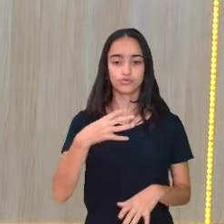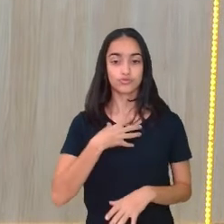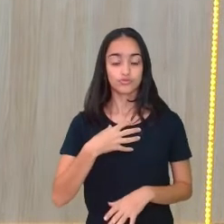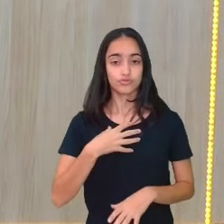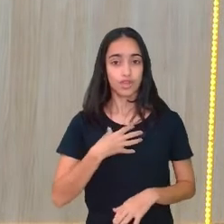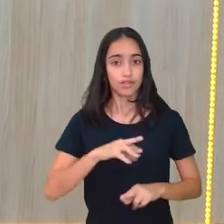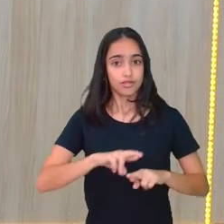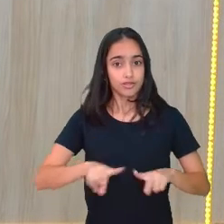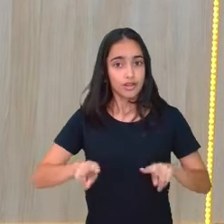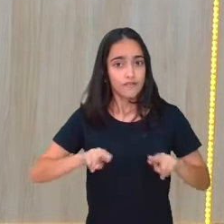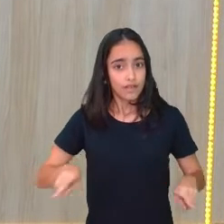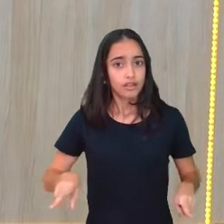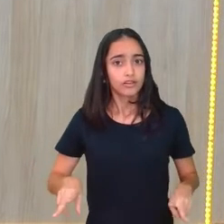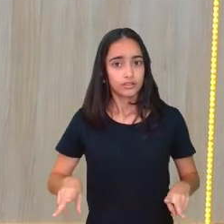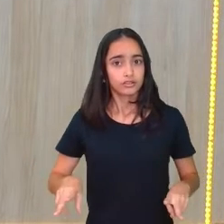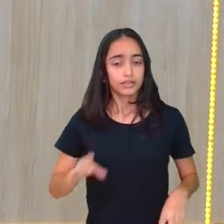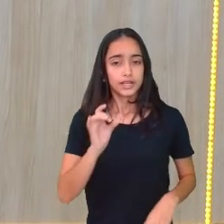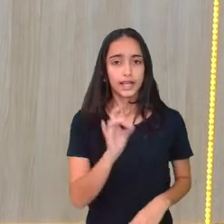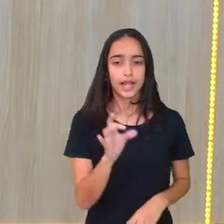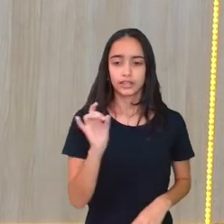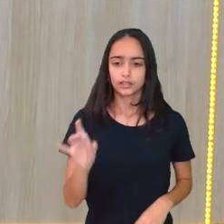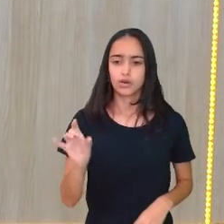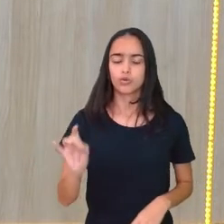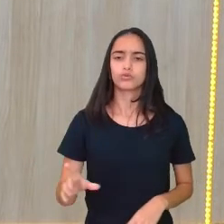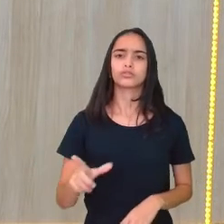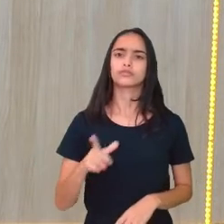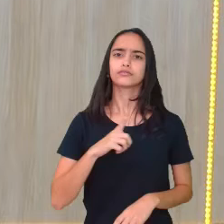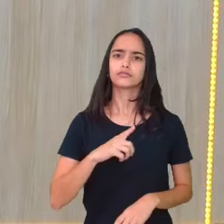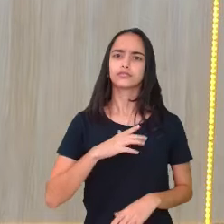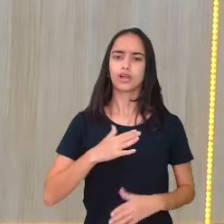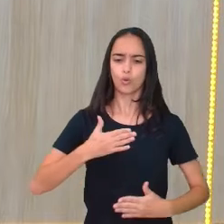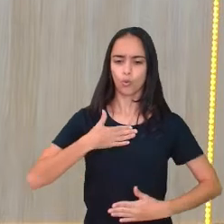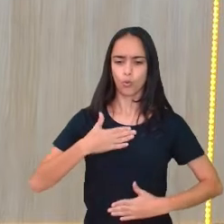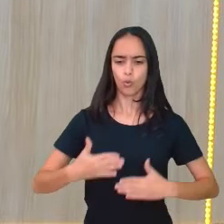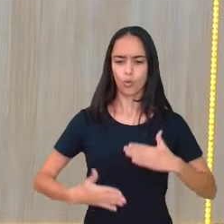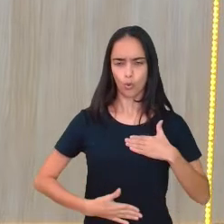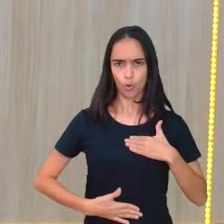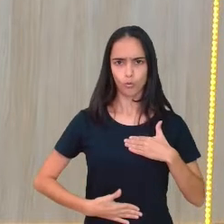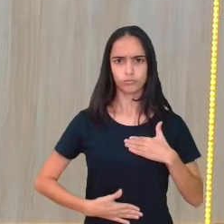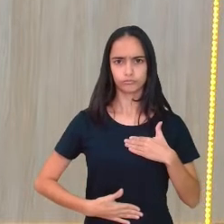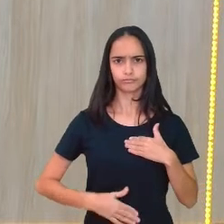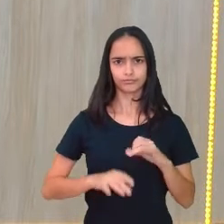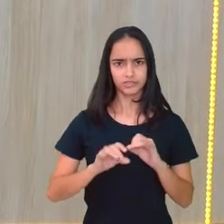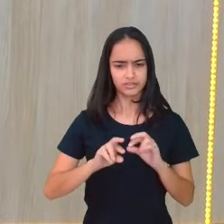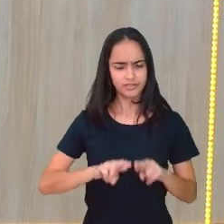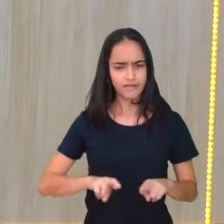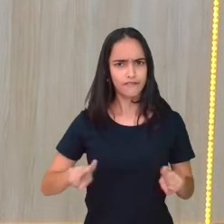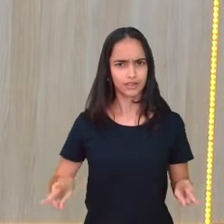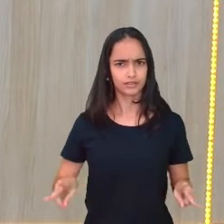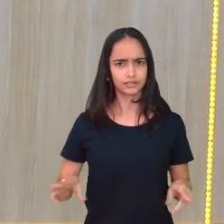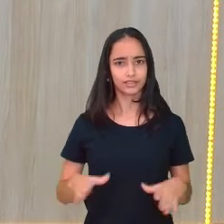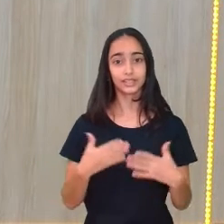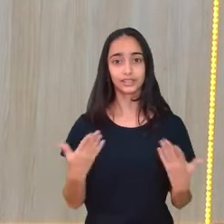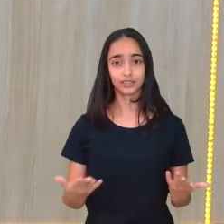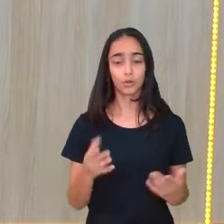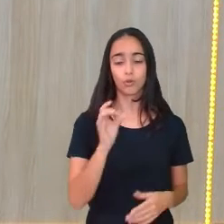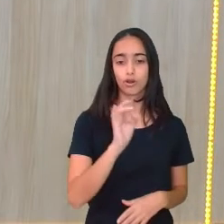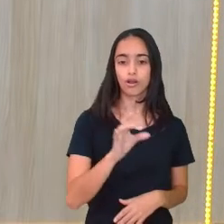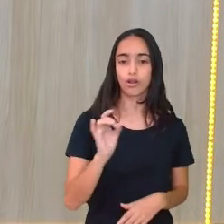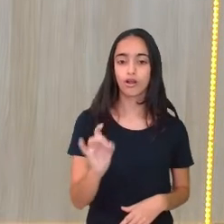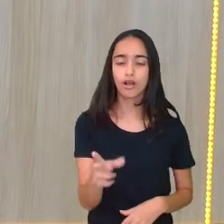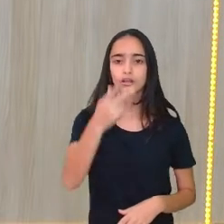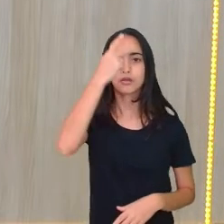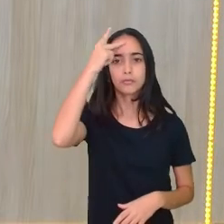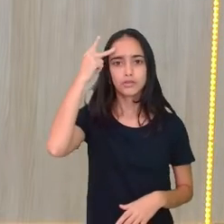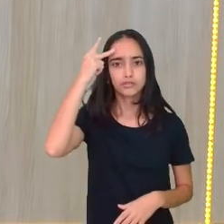Cada uma tem o seu corpo, né? Então, cada pessoa vai reagir de uma forma diferente. E isso